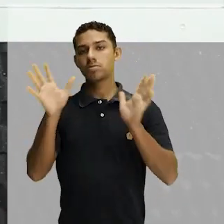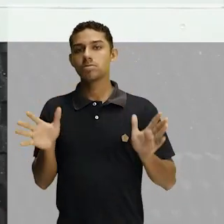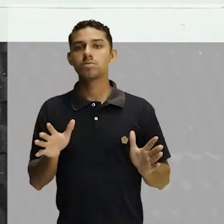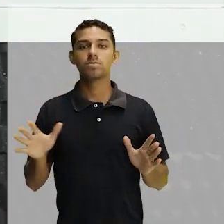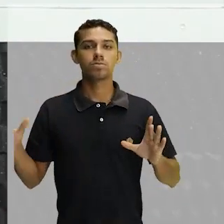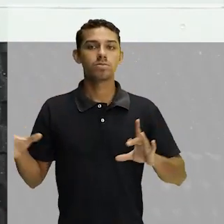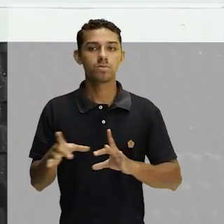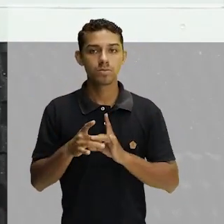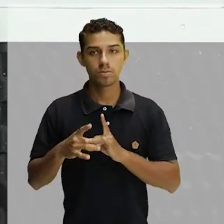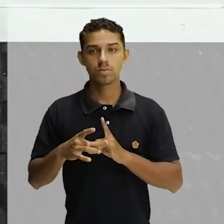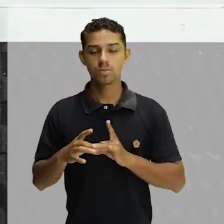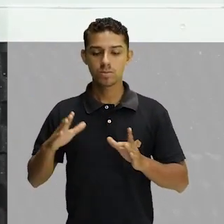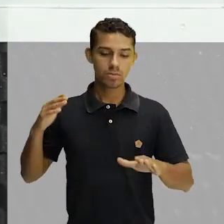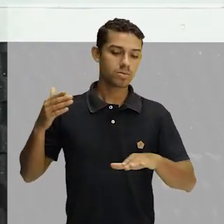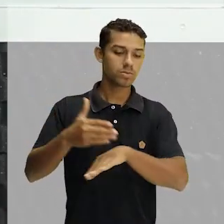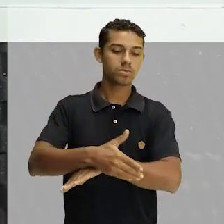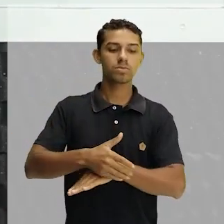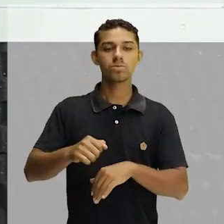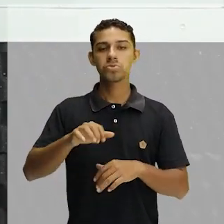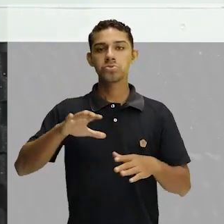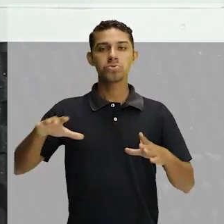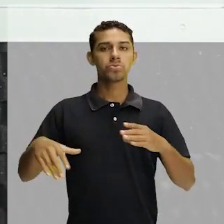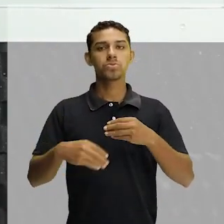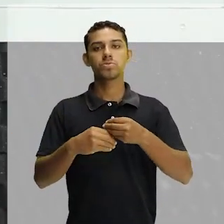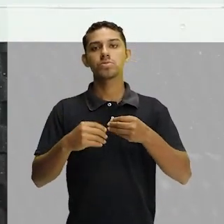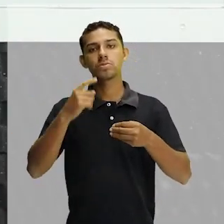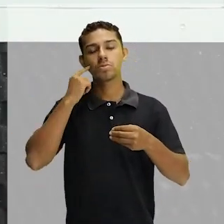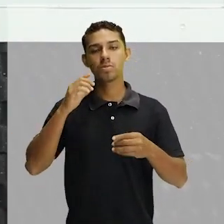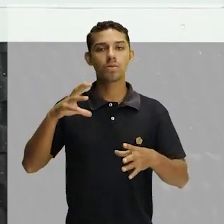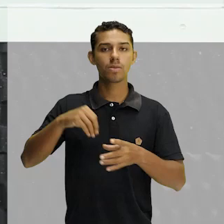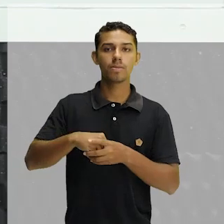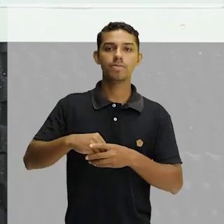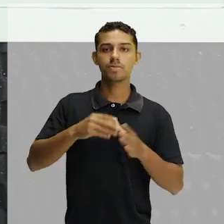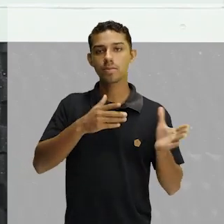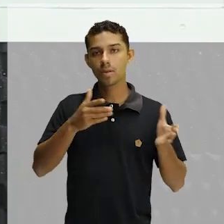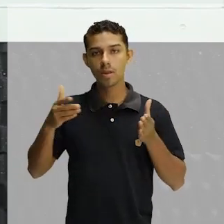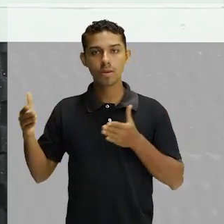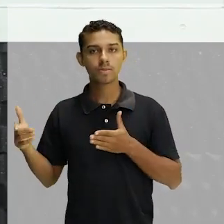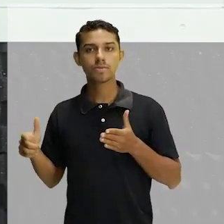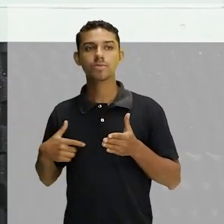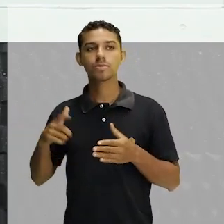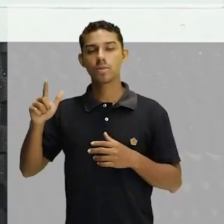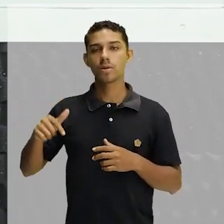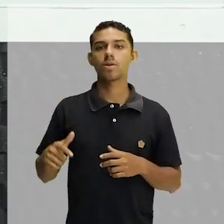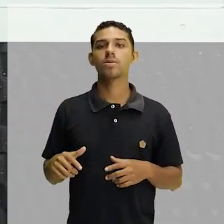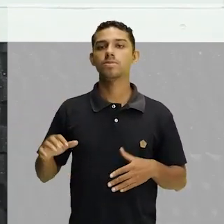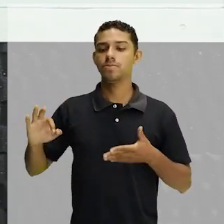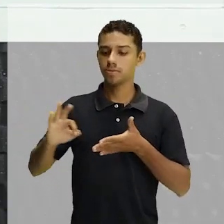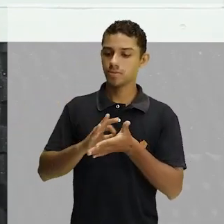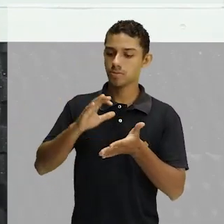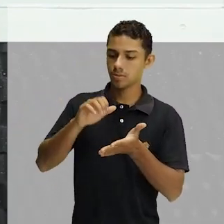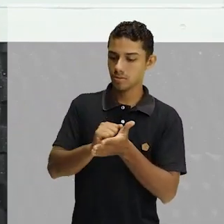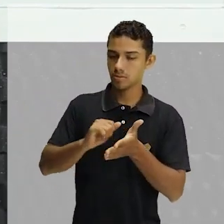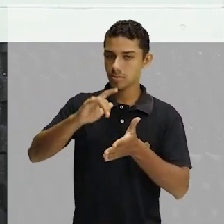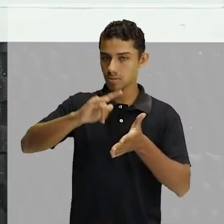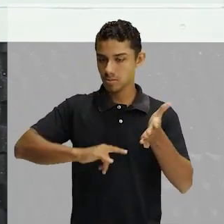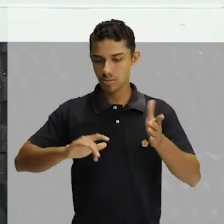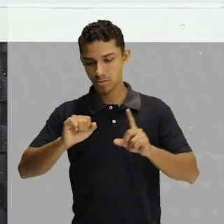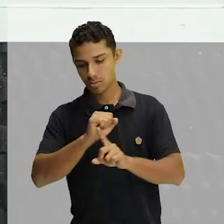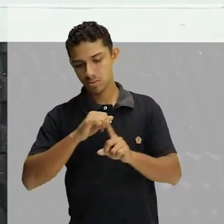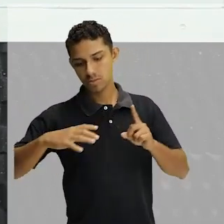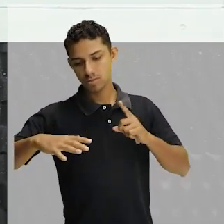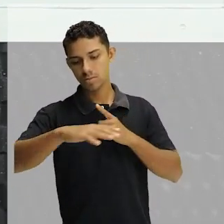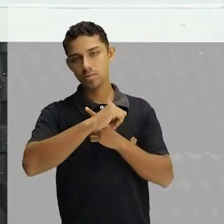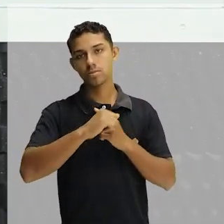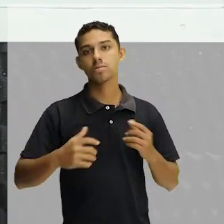institui, ele se intromete, ele se coloca dentro deste processo aqui, que é o contrato social, que é o contrato